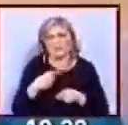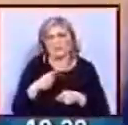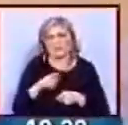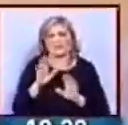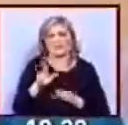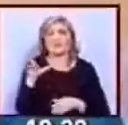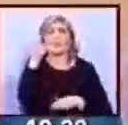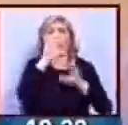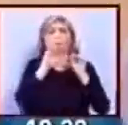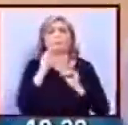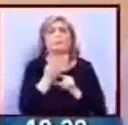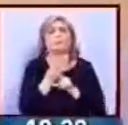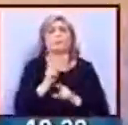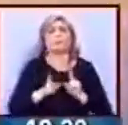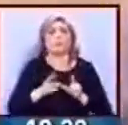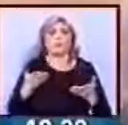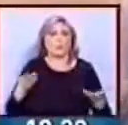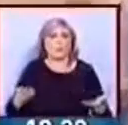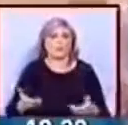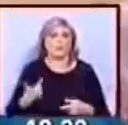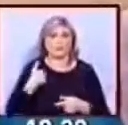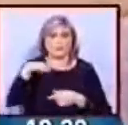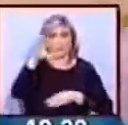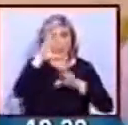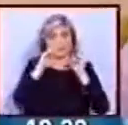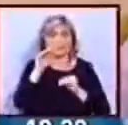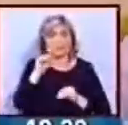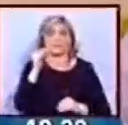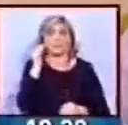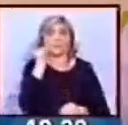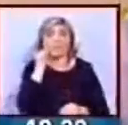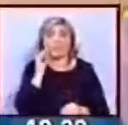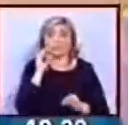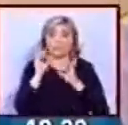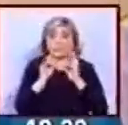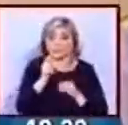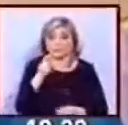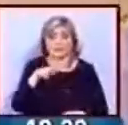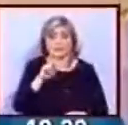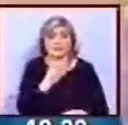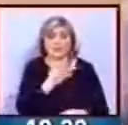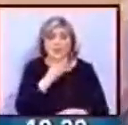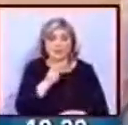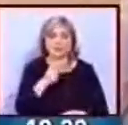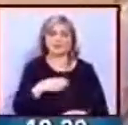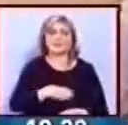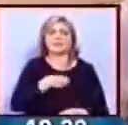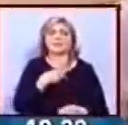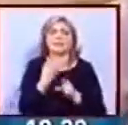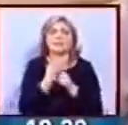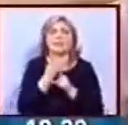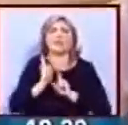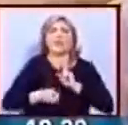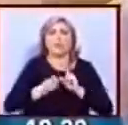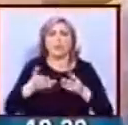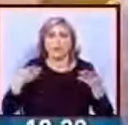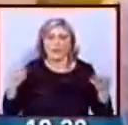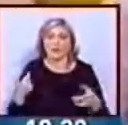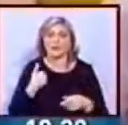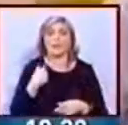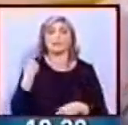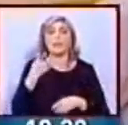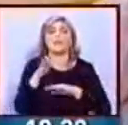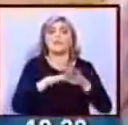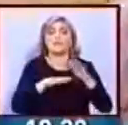o que é que tu aprendeste? Aprendi como tratar o enfarte, quais são os sintomas, o que devemos